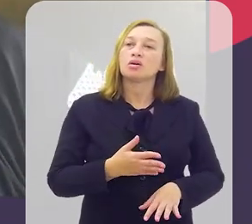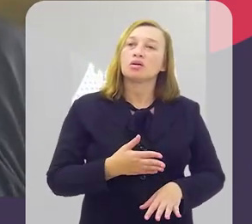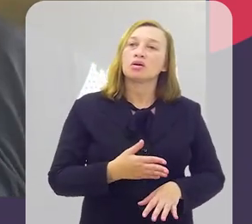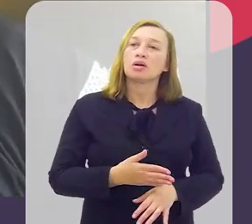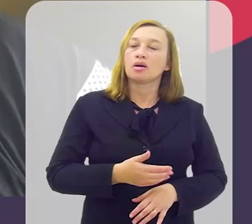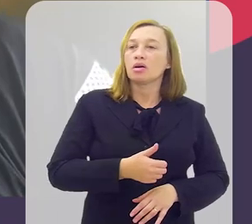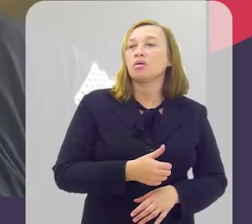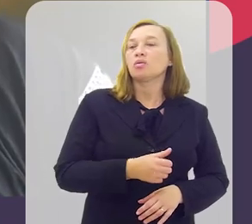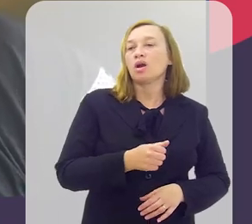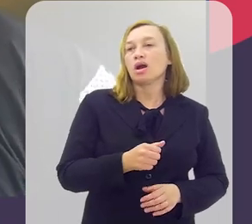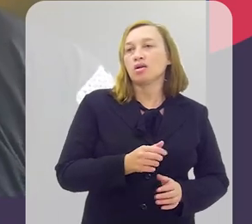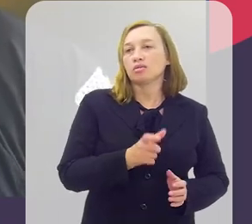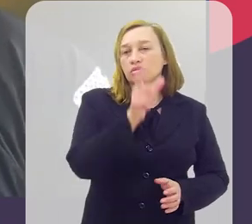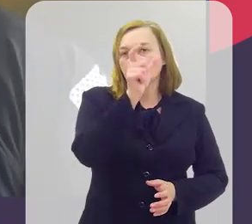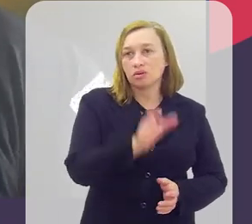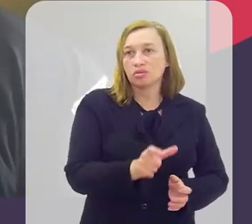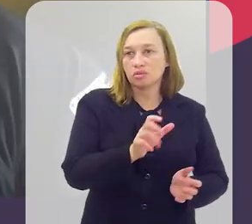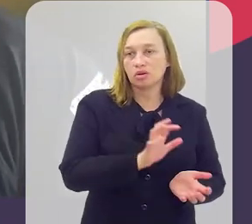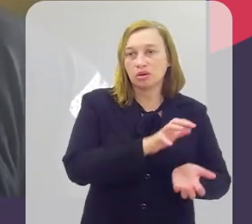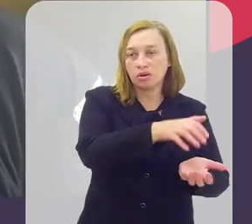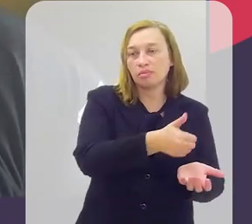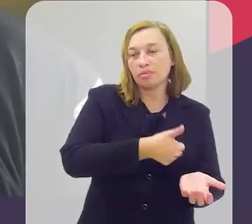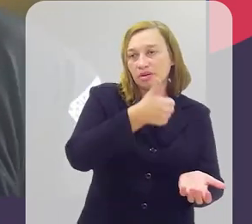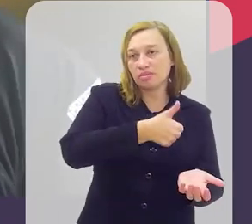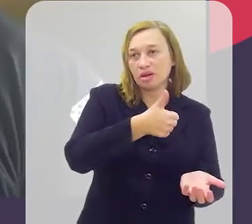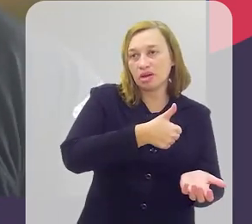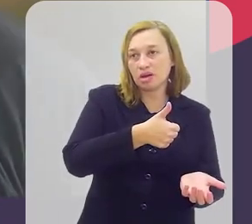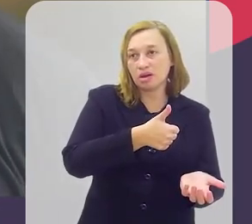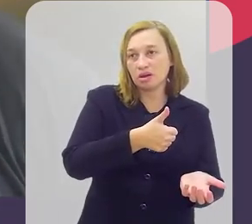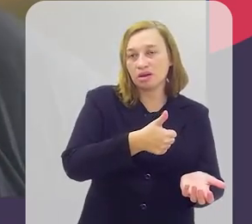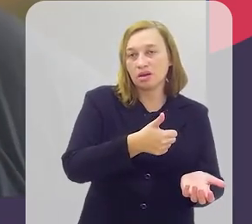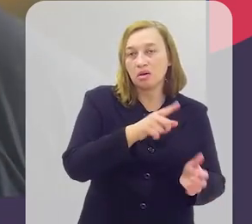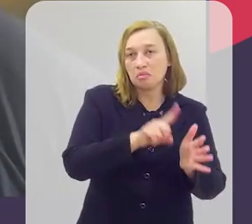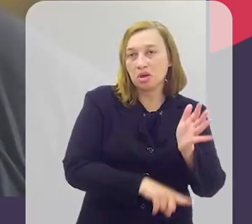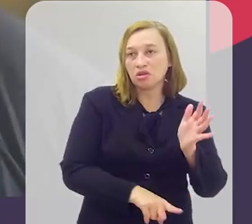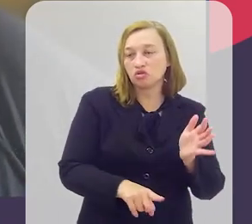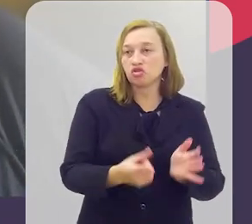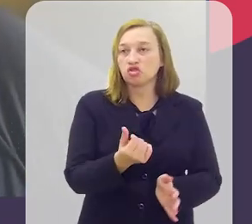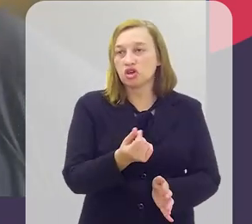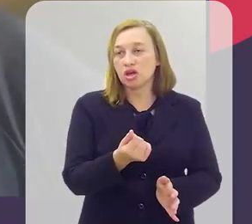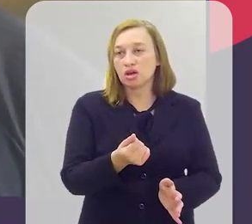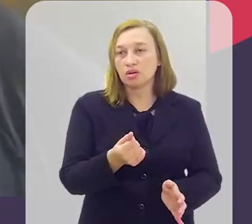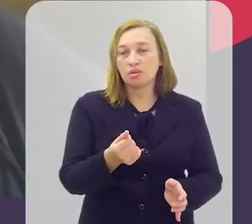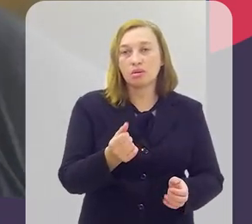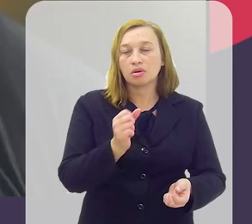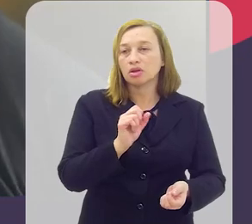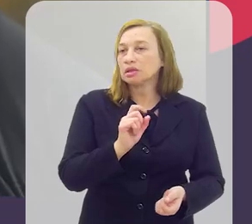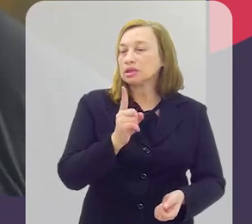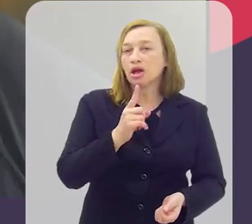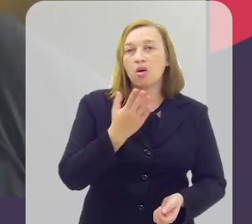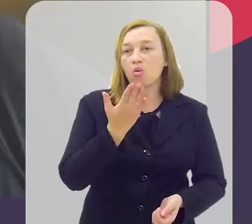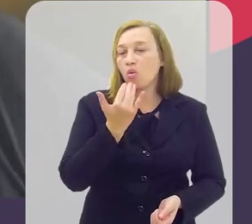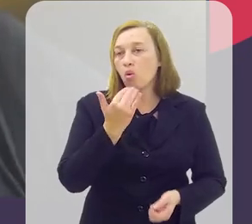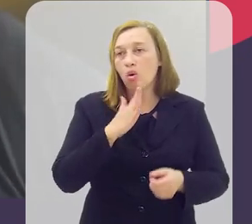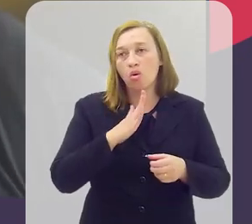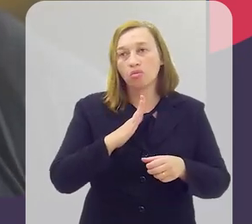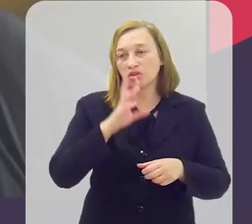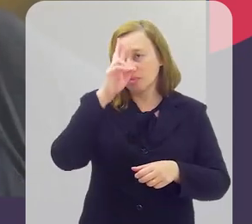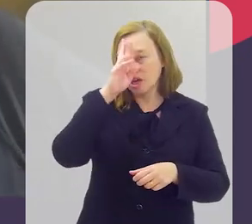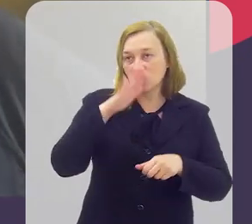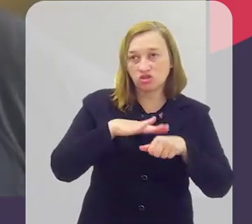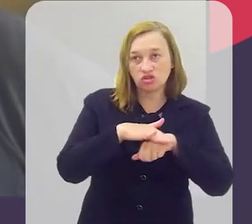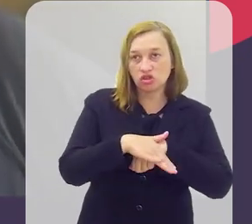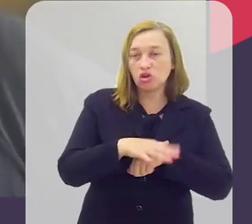tem menos dinheiro. Então ele deixa de almoçar. Aí ele já tem que passar por um lanche, uma